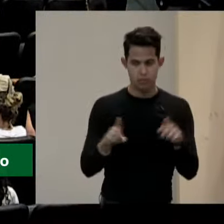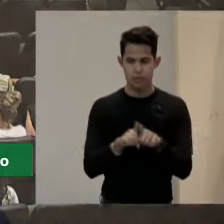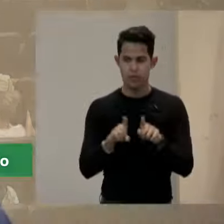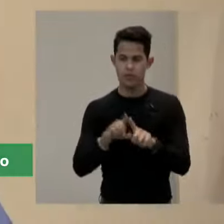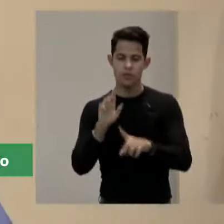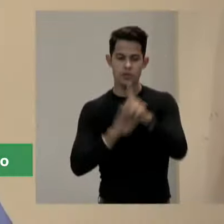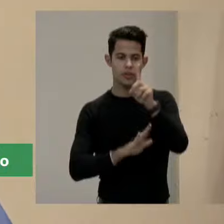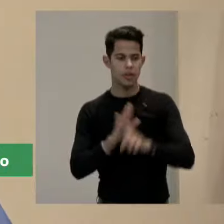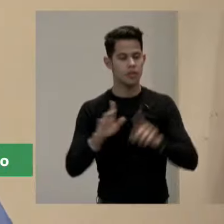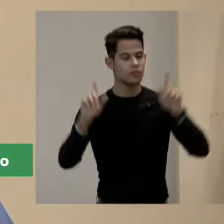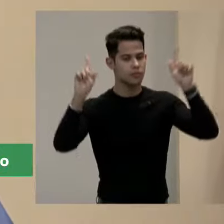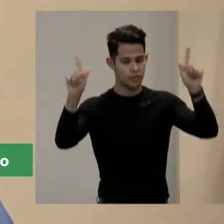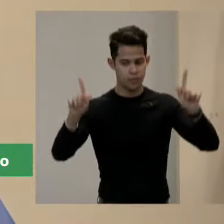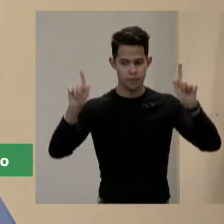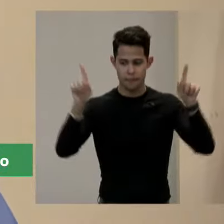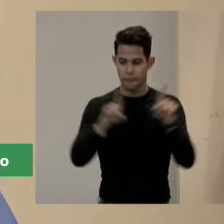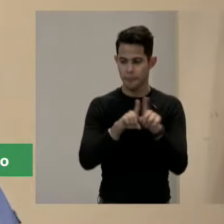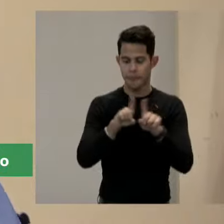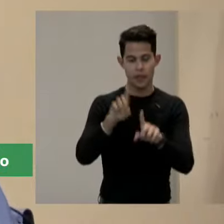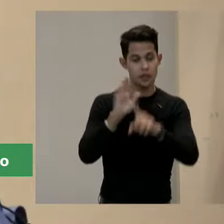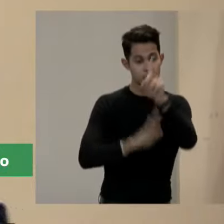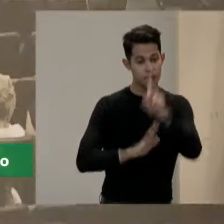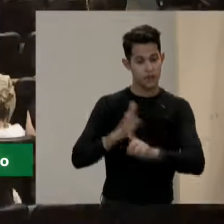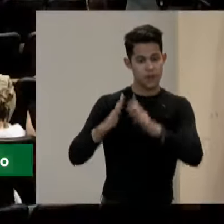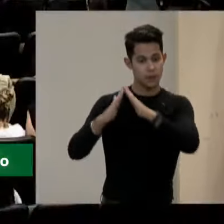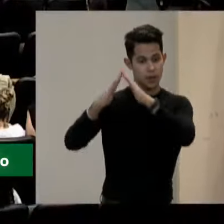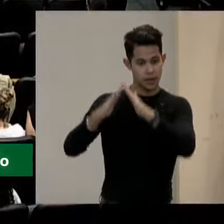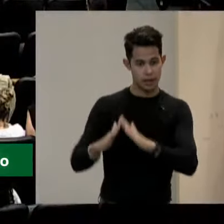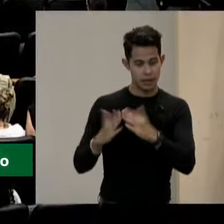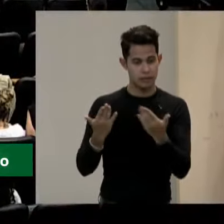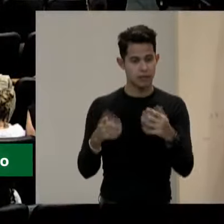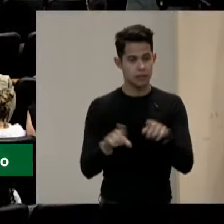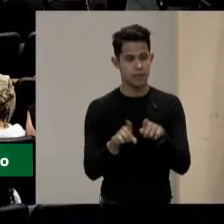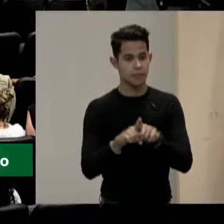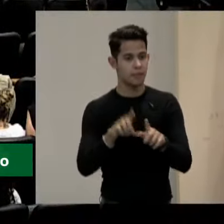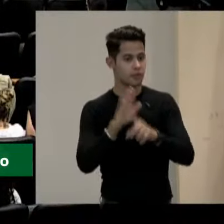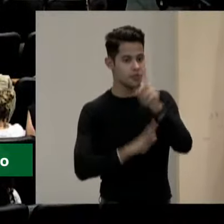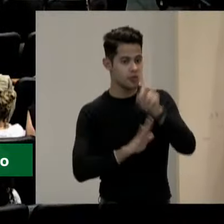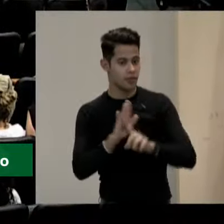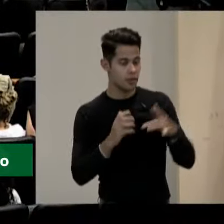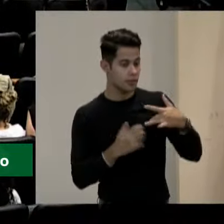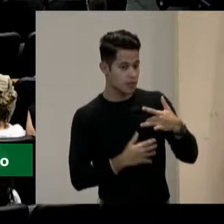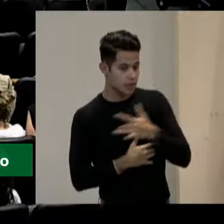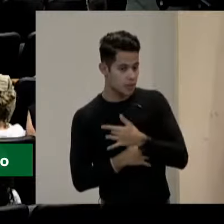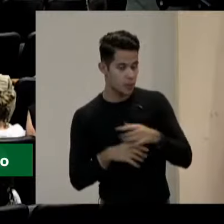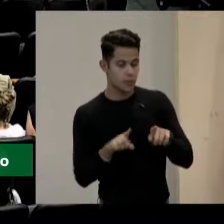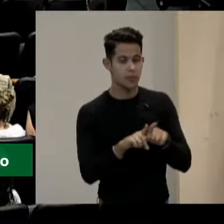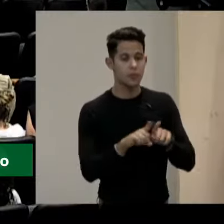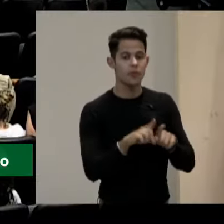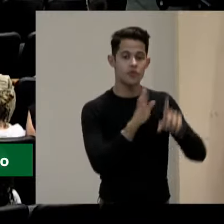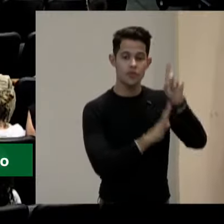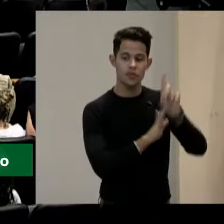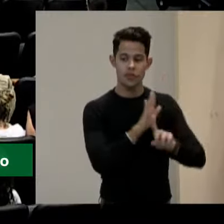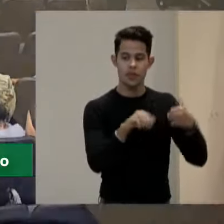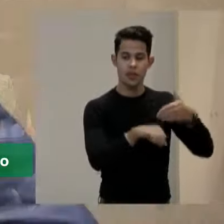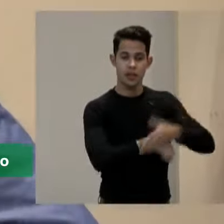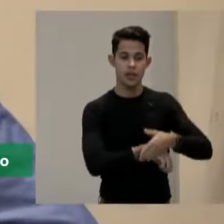Todos nós temos direito à moradia? Todos nós temos direito à saúde? Todos nós temos acesso à educação?